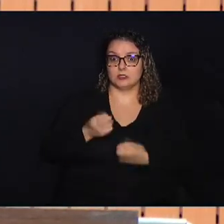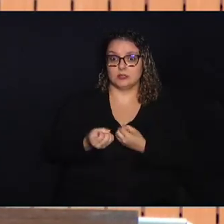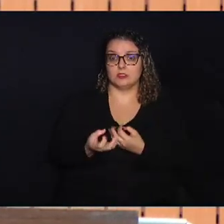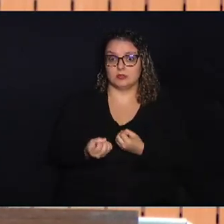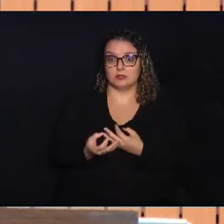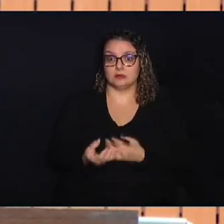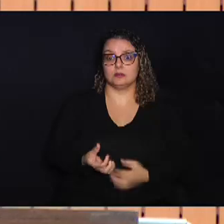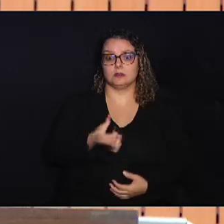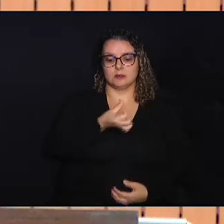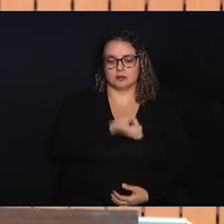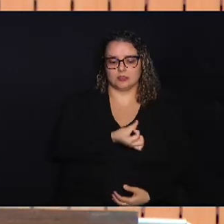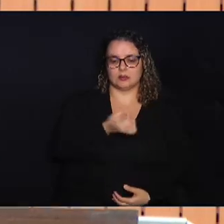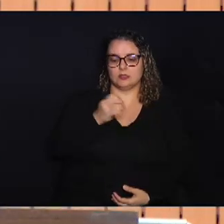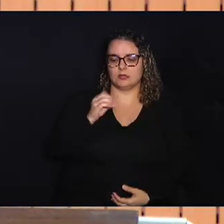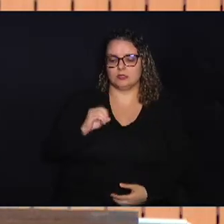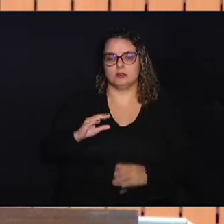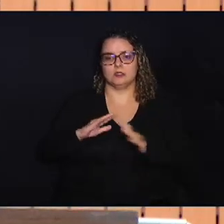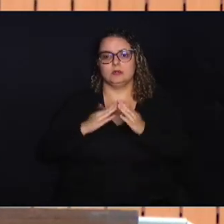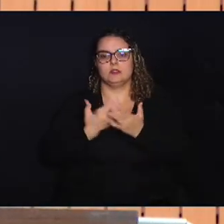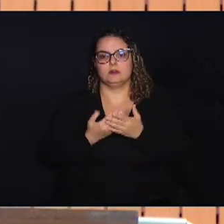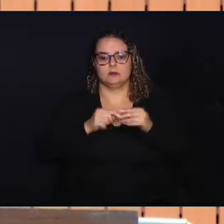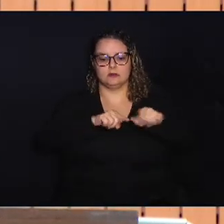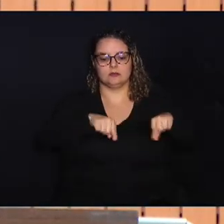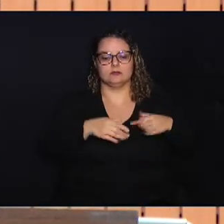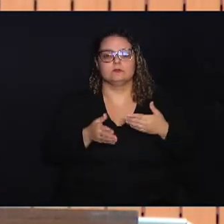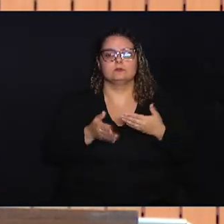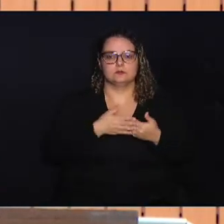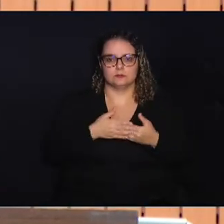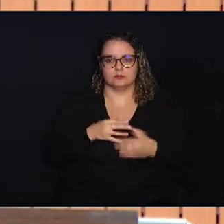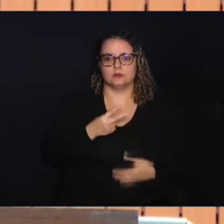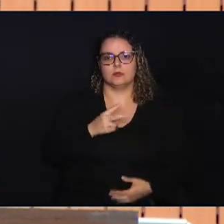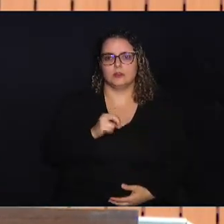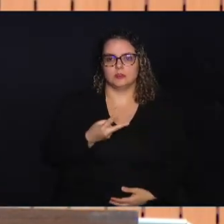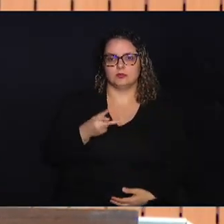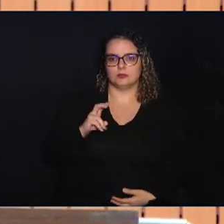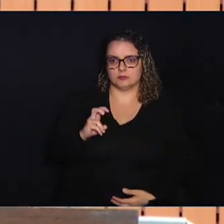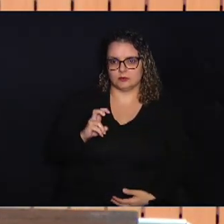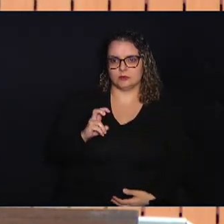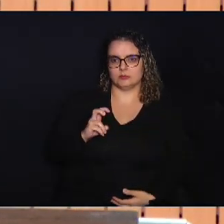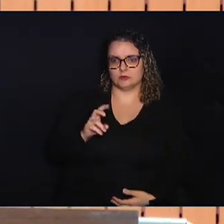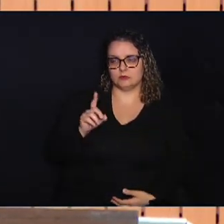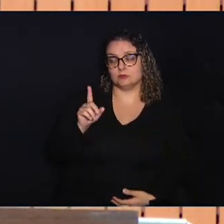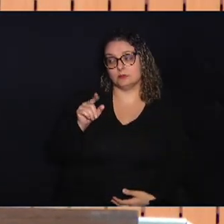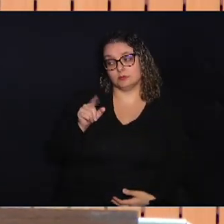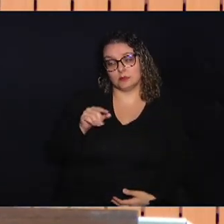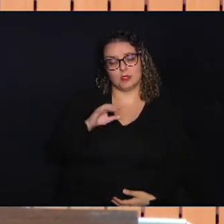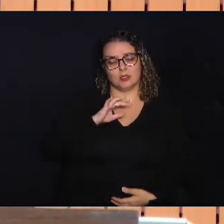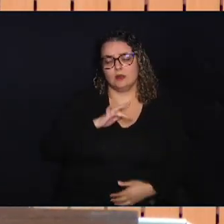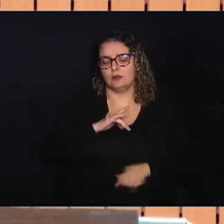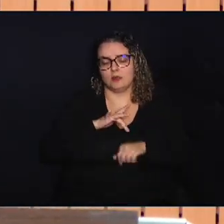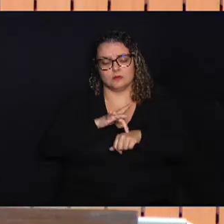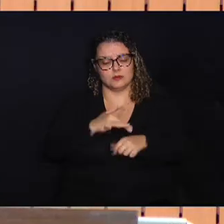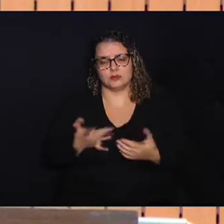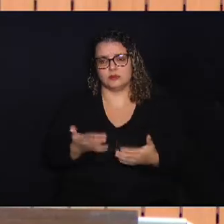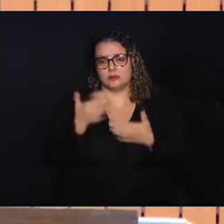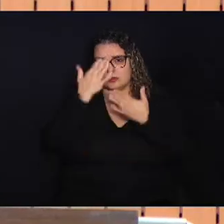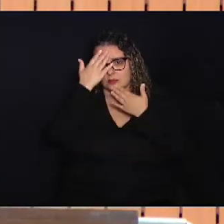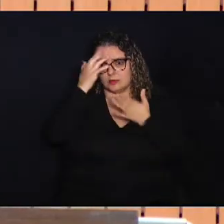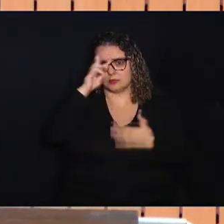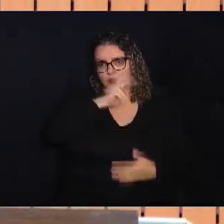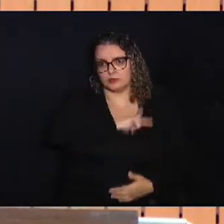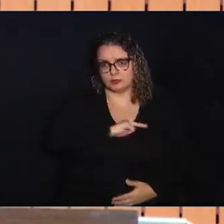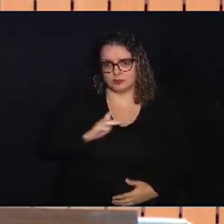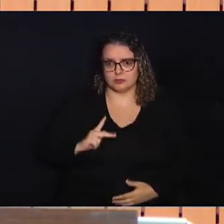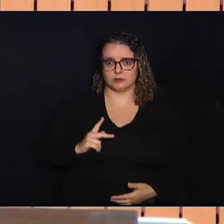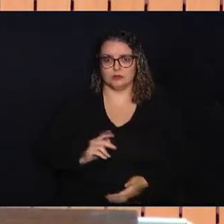que 60 escolas terão salas fechadas para 2025. Isso é um absurdo. Obrigada,